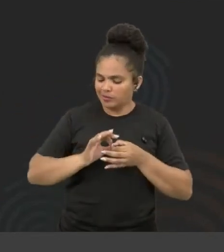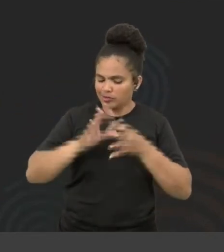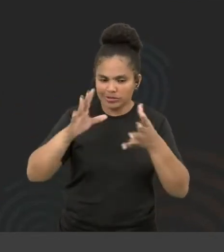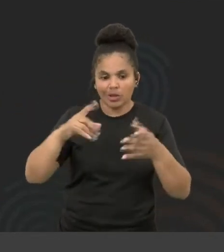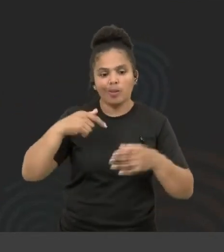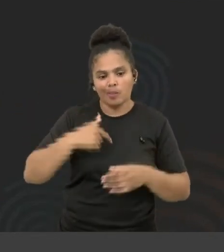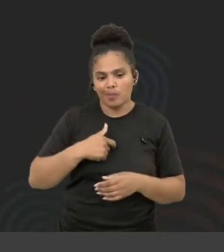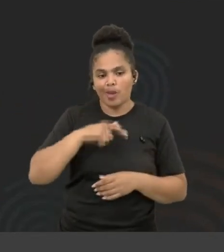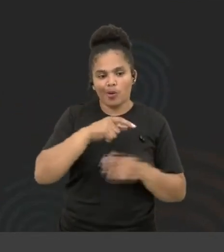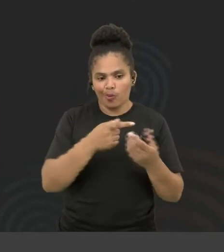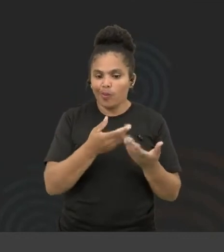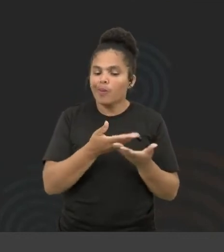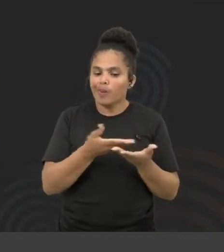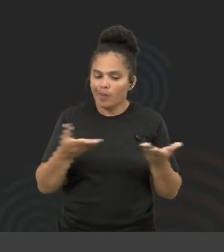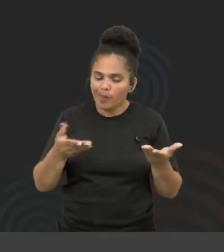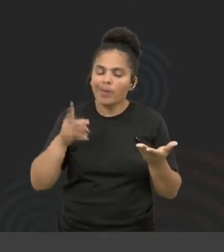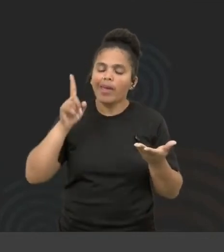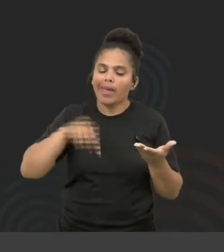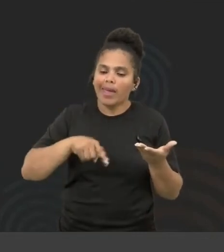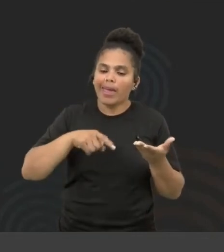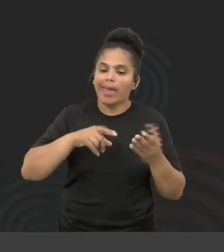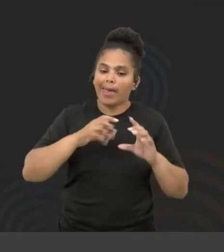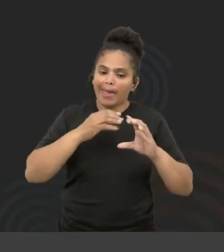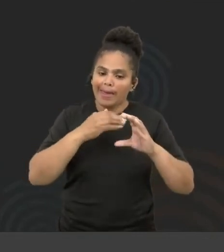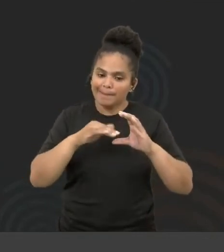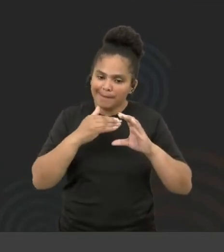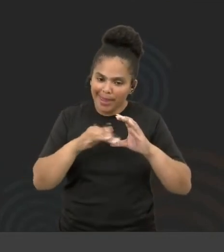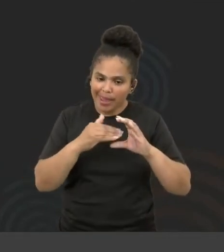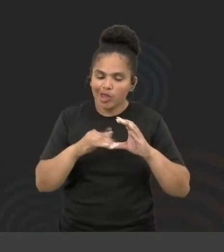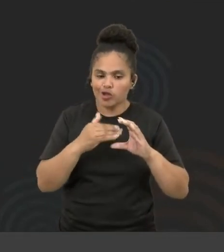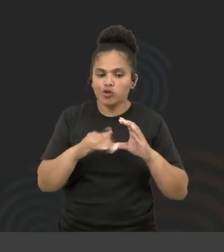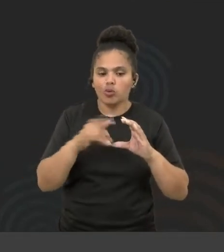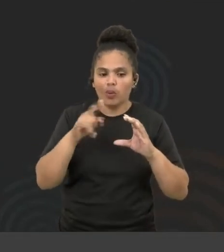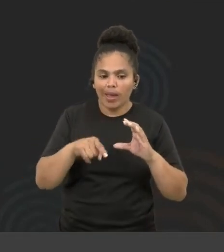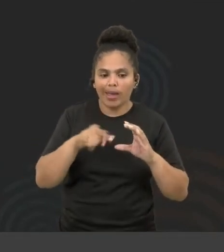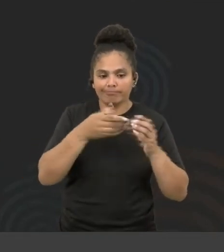é reinaldo@nick, mas também @Reinaldo Ferraz, vocês me encontram